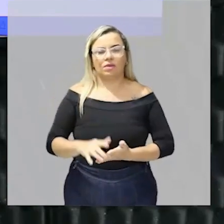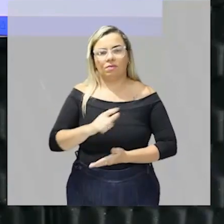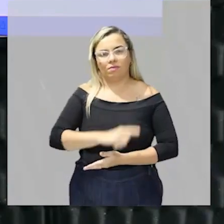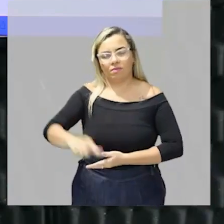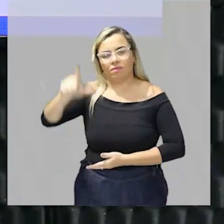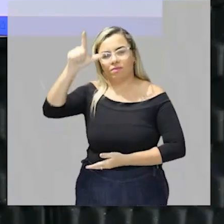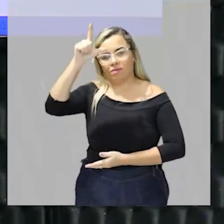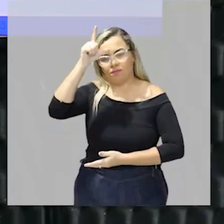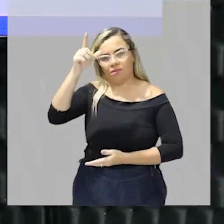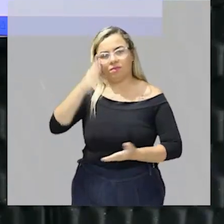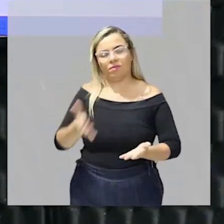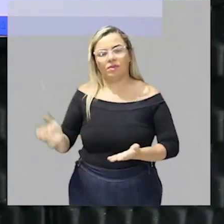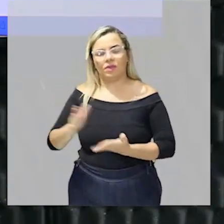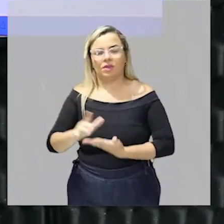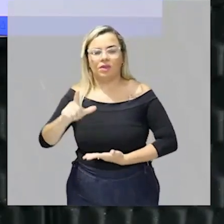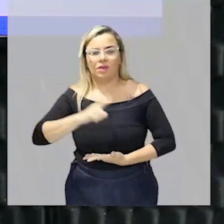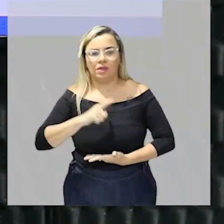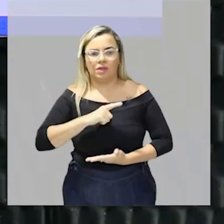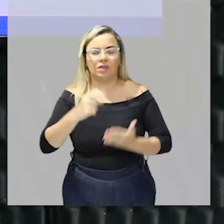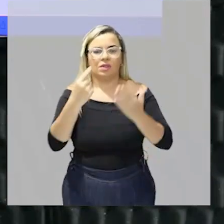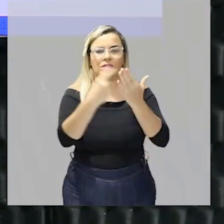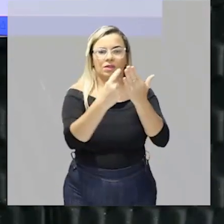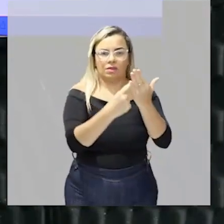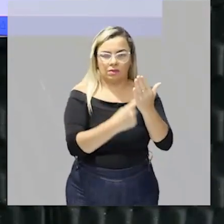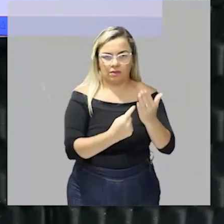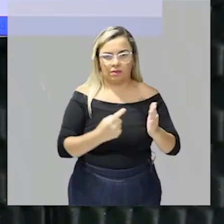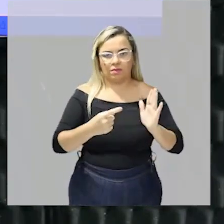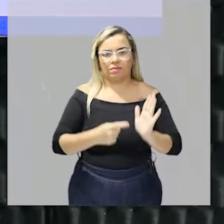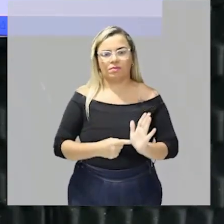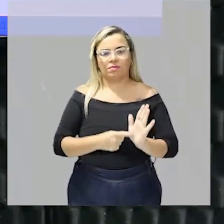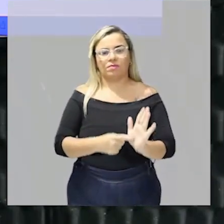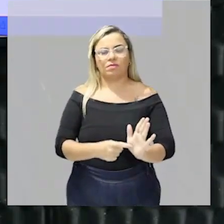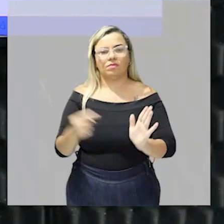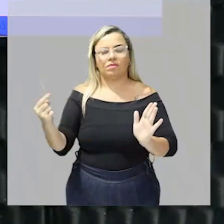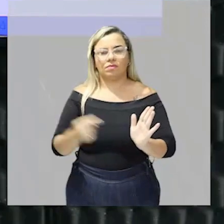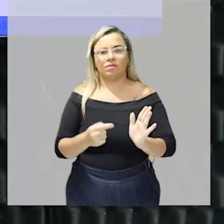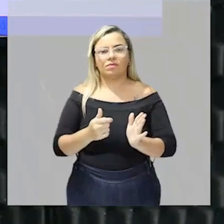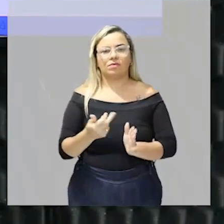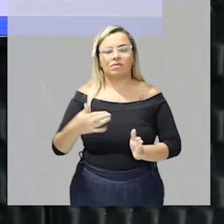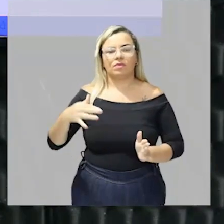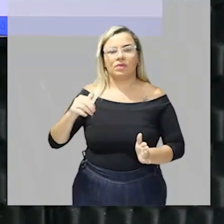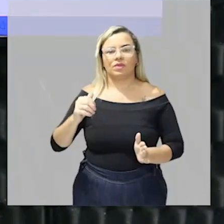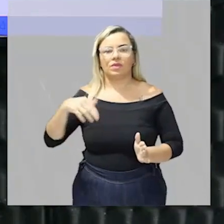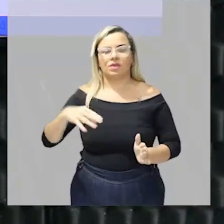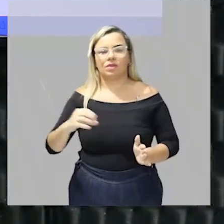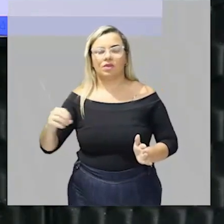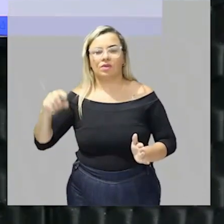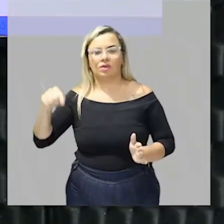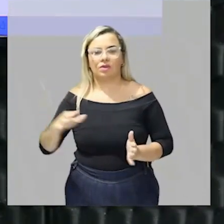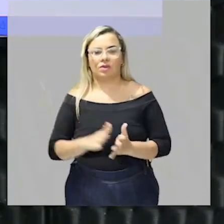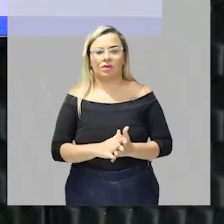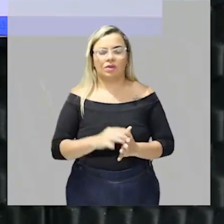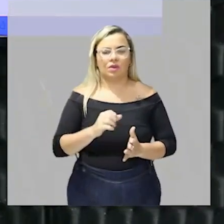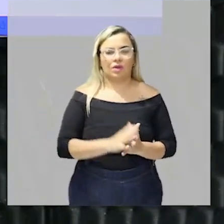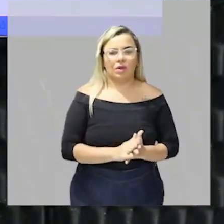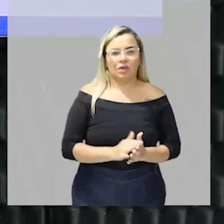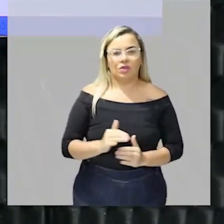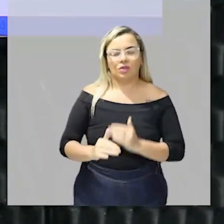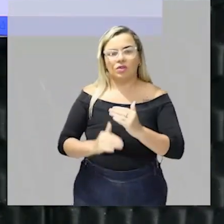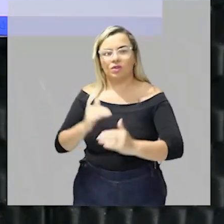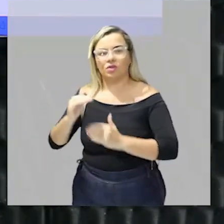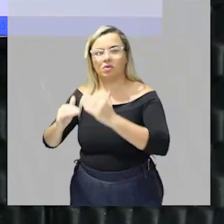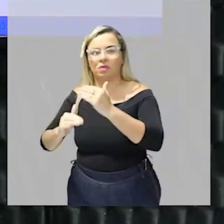Nacional Socialista, que tem esse projeto para os arianos, de construção de um espaço vital,